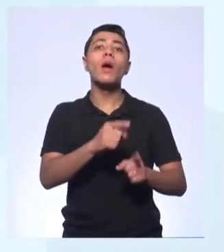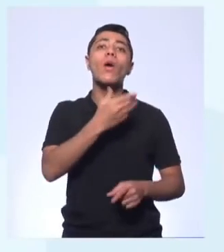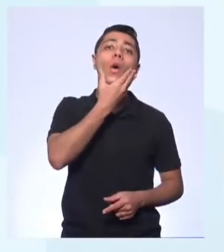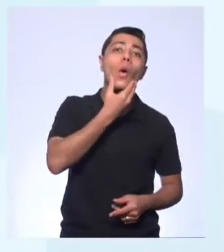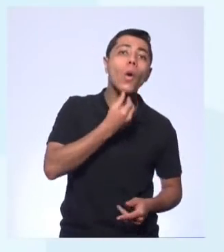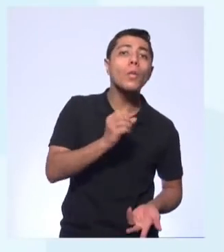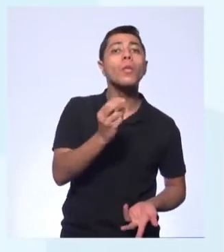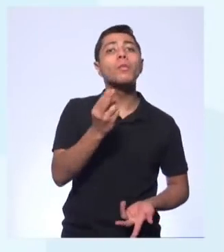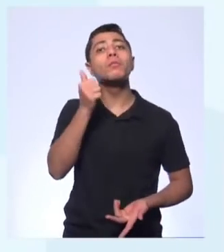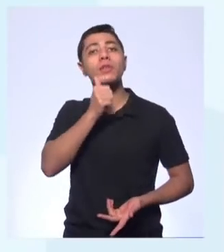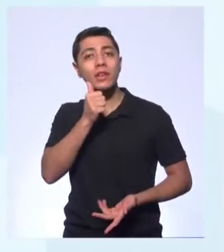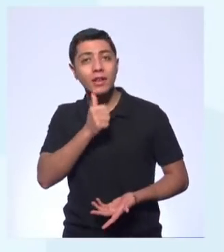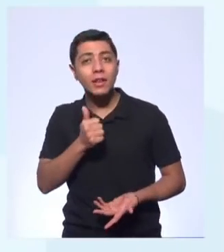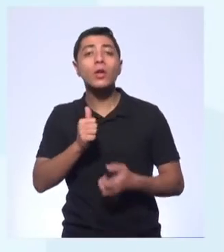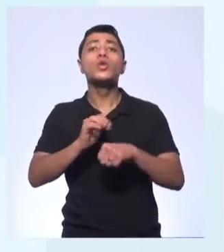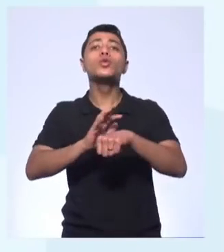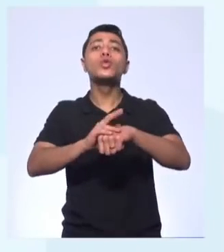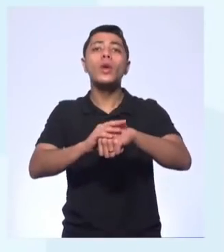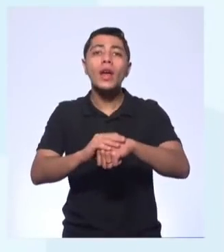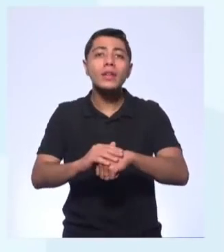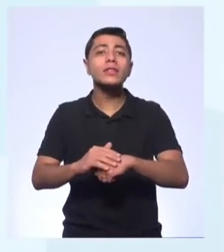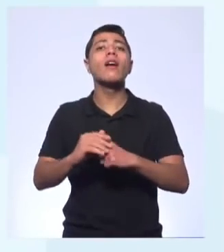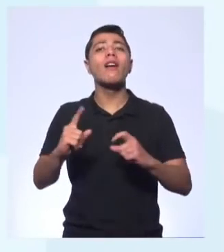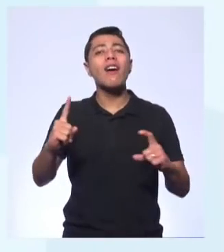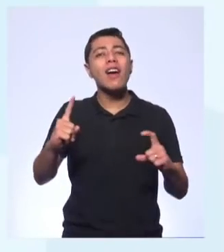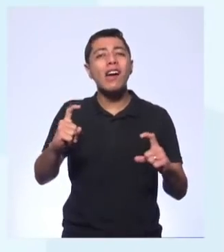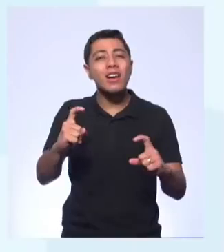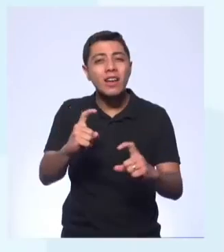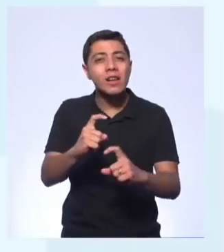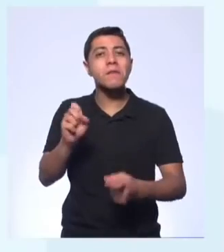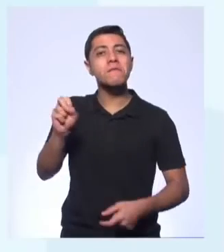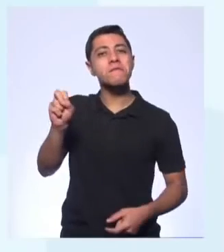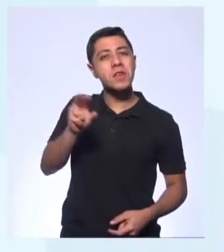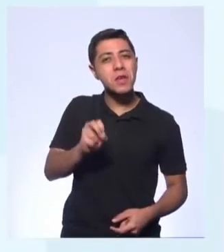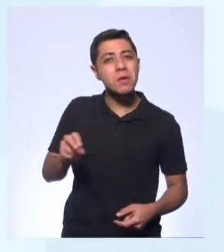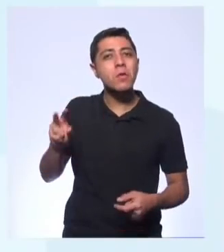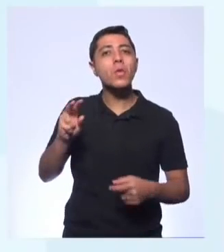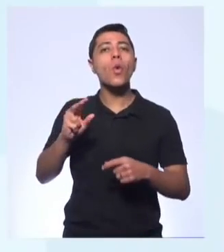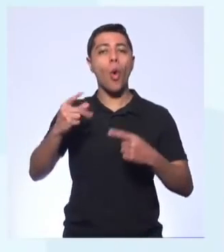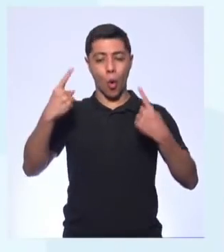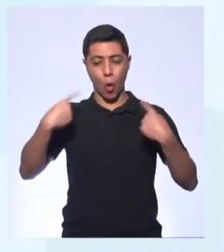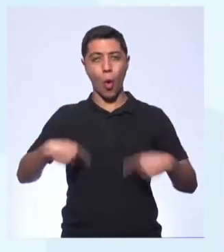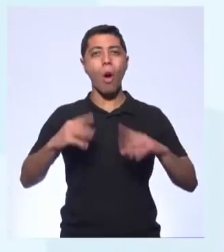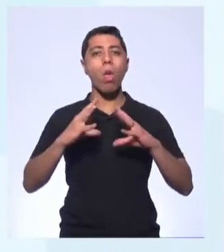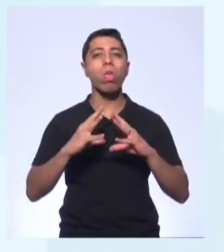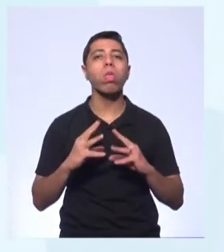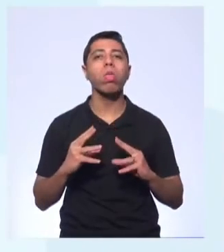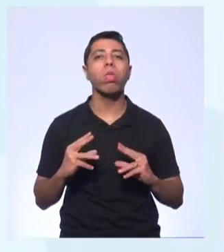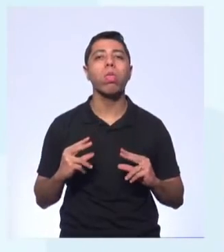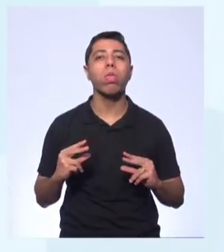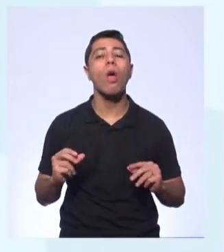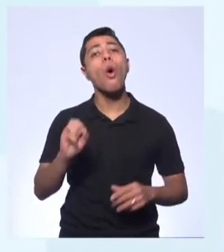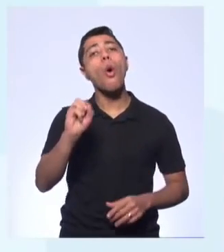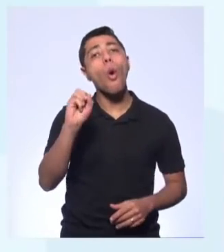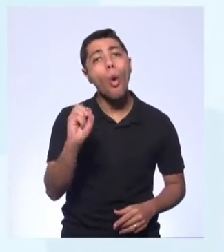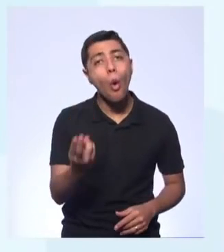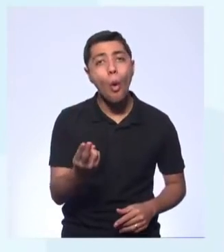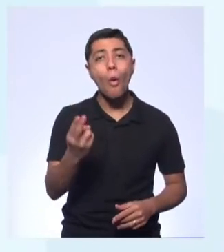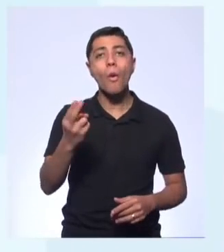infeccio-contagiosas, parasitárias, degenerativas, ocupacionais, carenciais e por